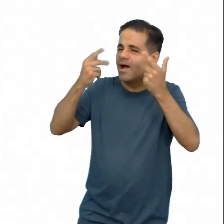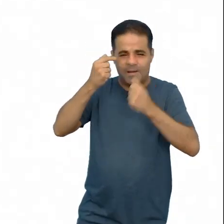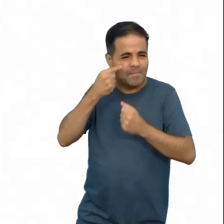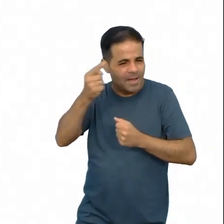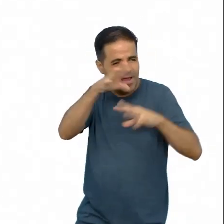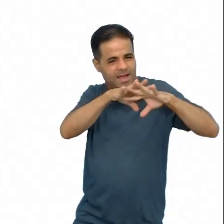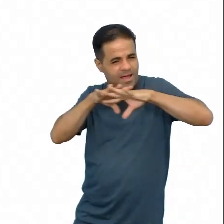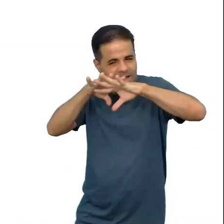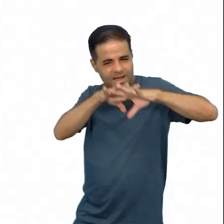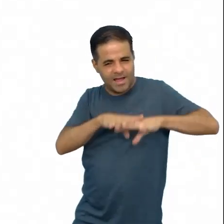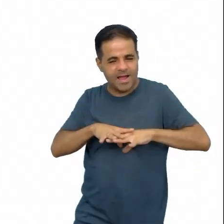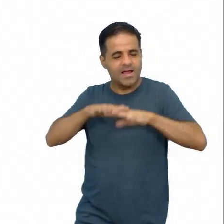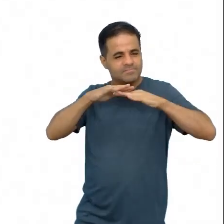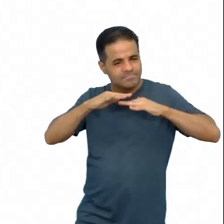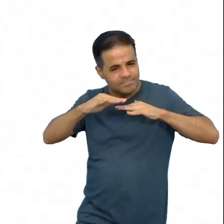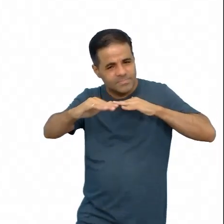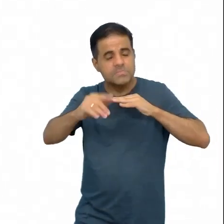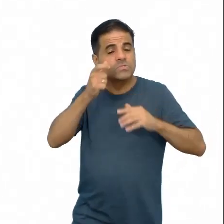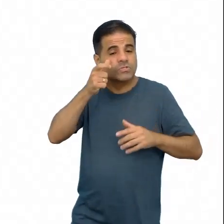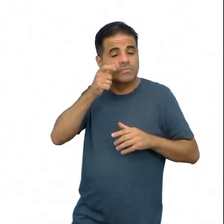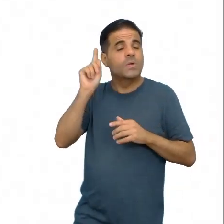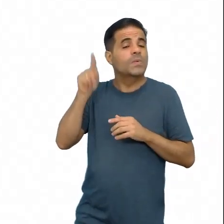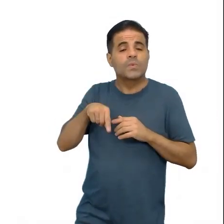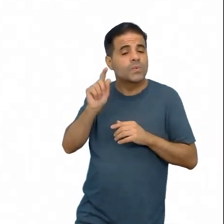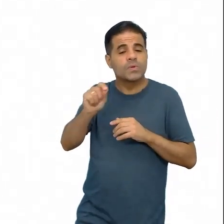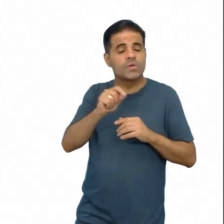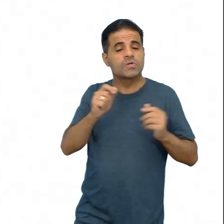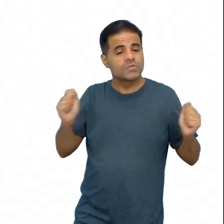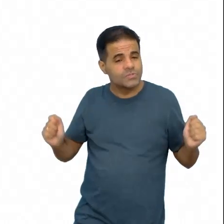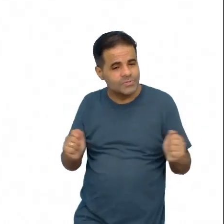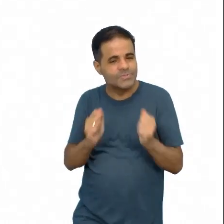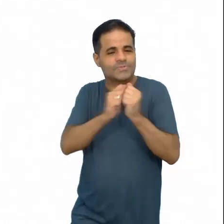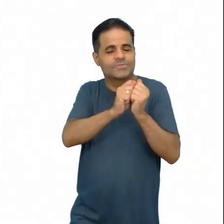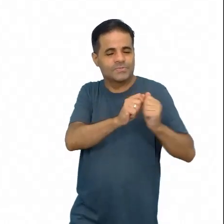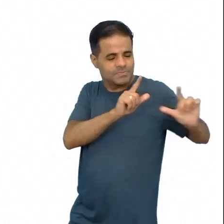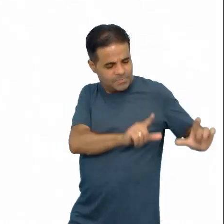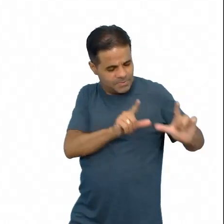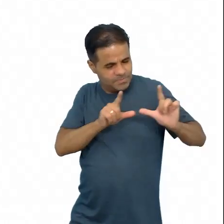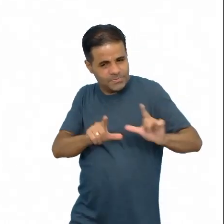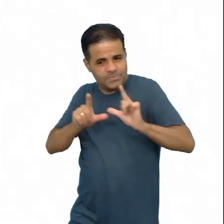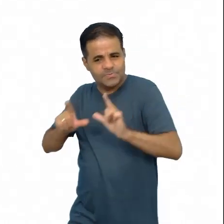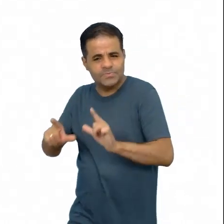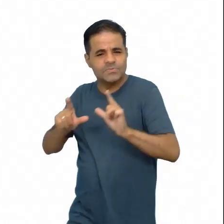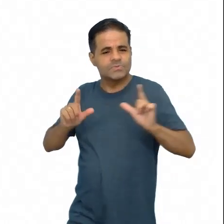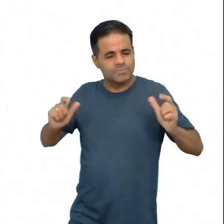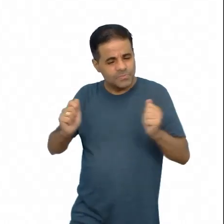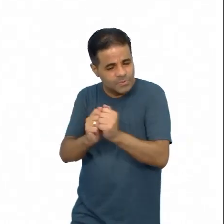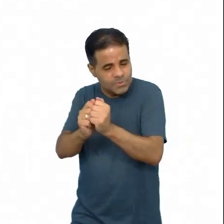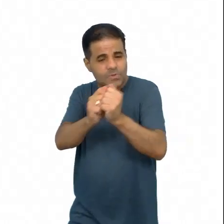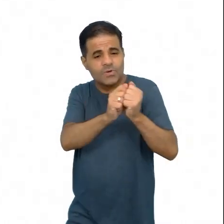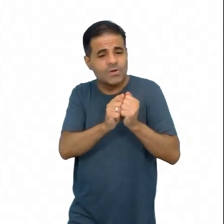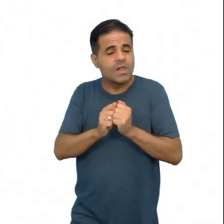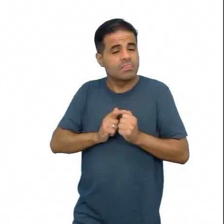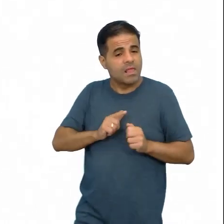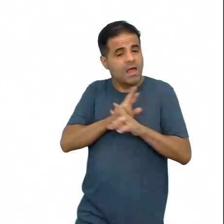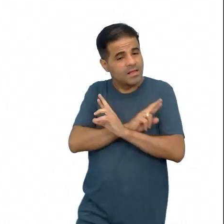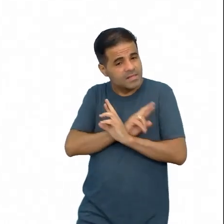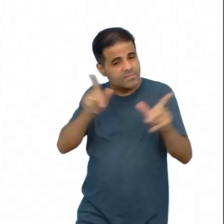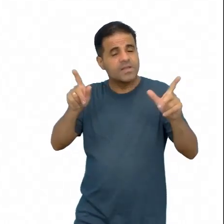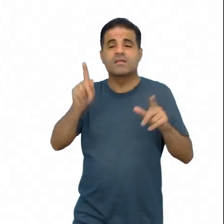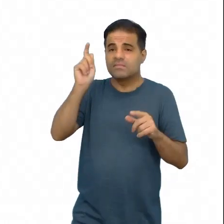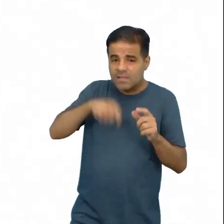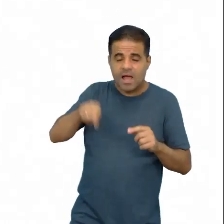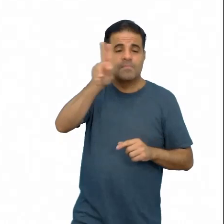mosaico, de uma pavimentação. Aí a gente observa como são as junções das peças, né? Então é aí que a gente tem essa diferença da